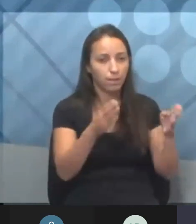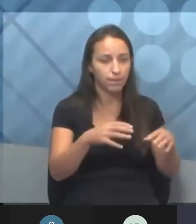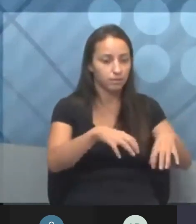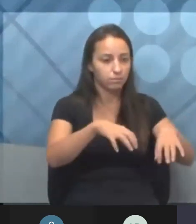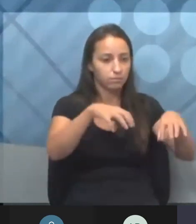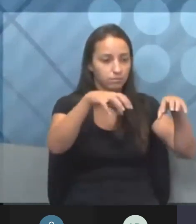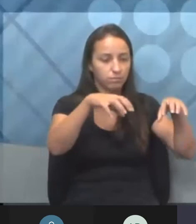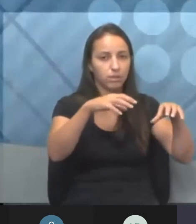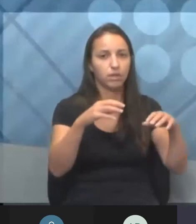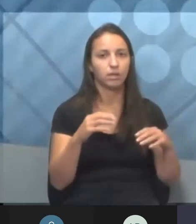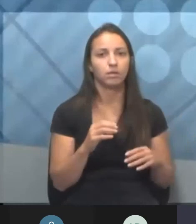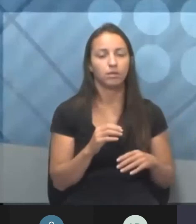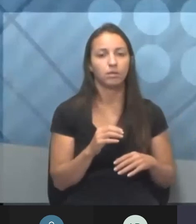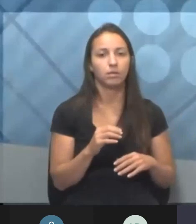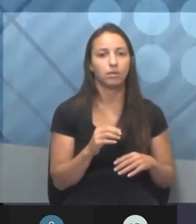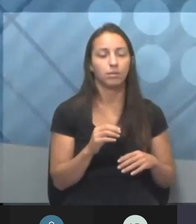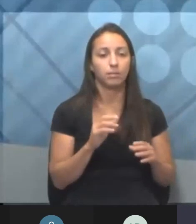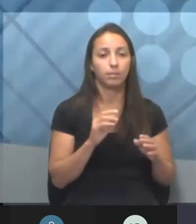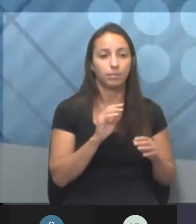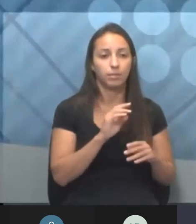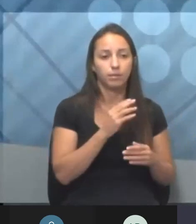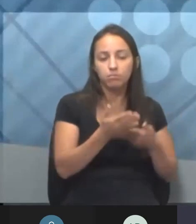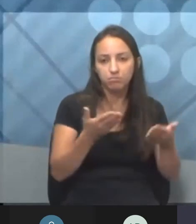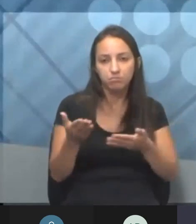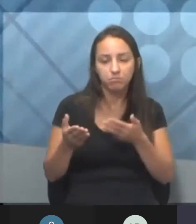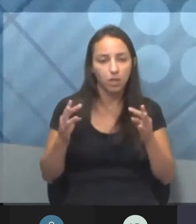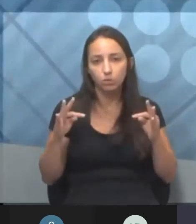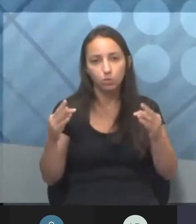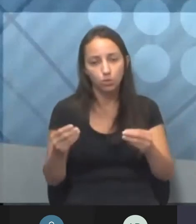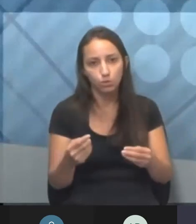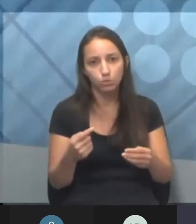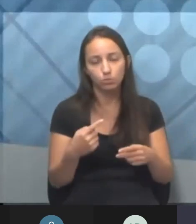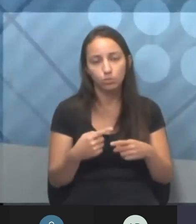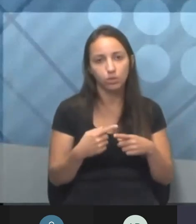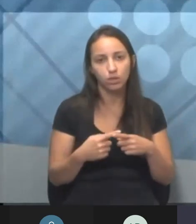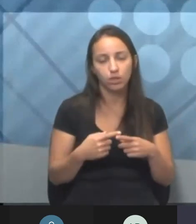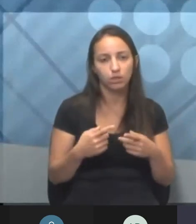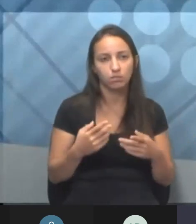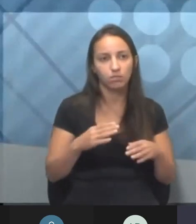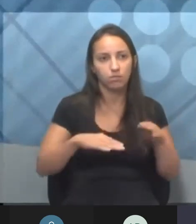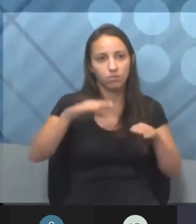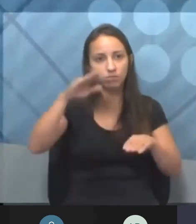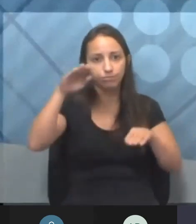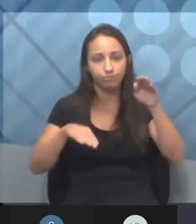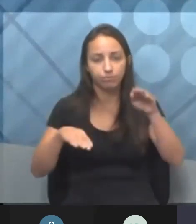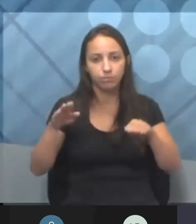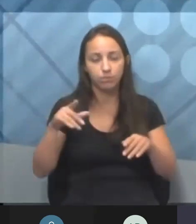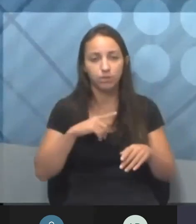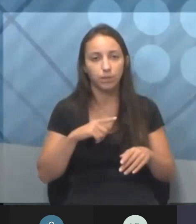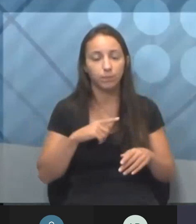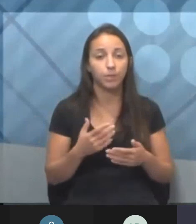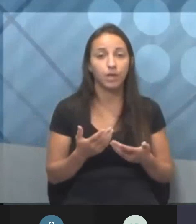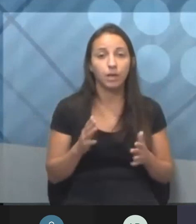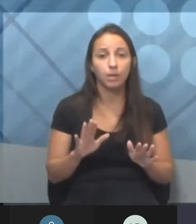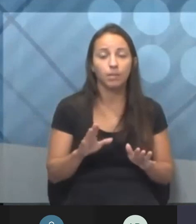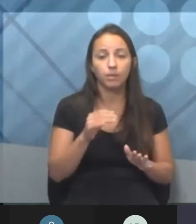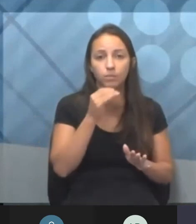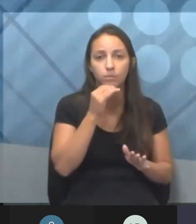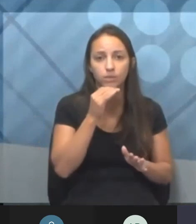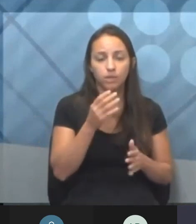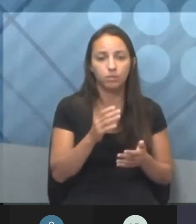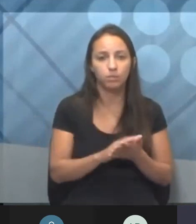móvel tradicional que sirva a todos, porque realmente é um ambiente que se usa menos. Mas, de repente, nas banquetas ali,